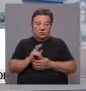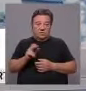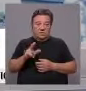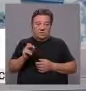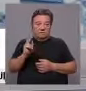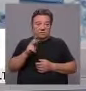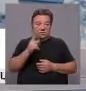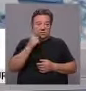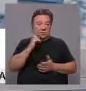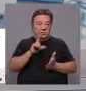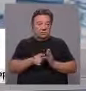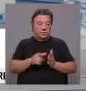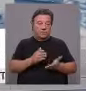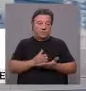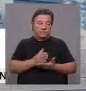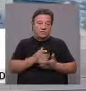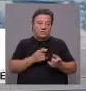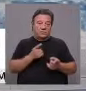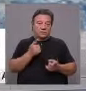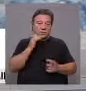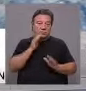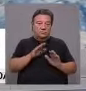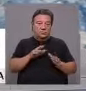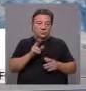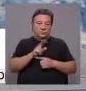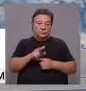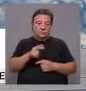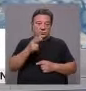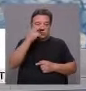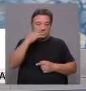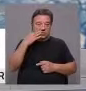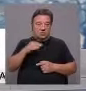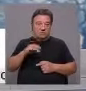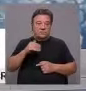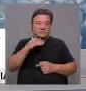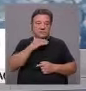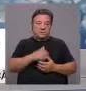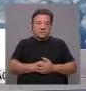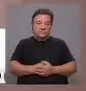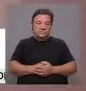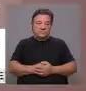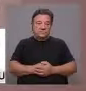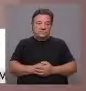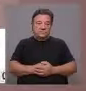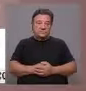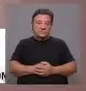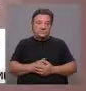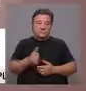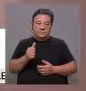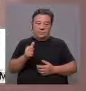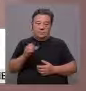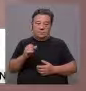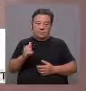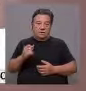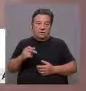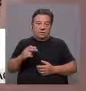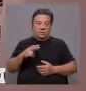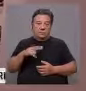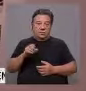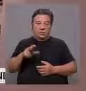conhecer este projeto através de uma exposição no Museu de História Natural em Sintra. Boga portuguesa ou ruivaco